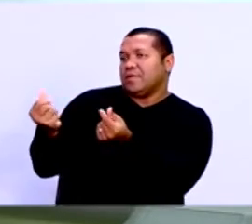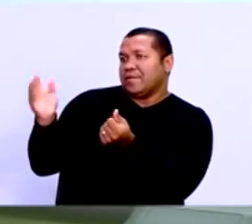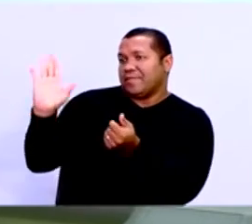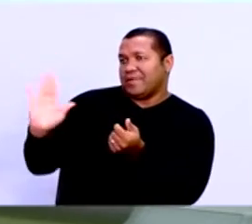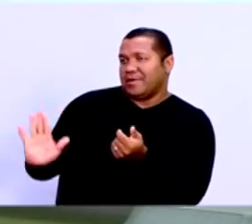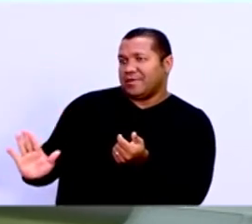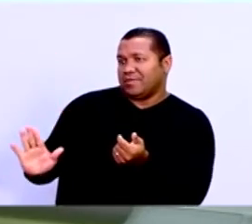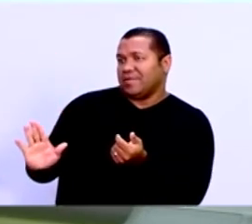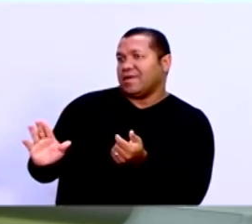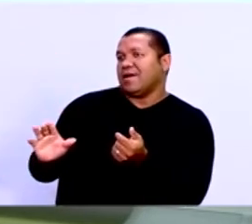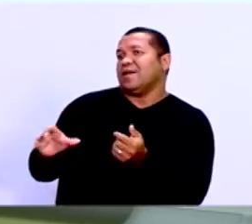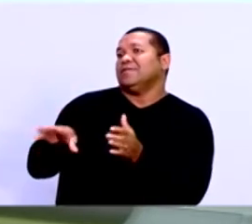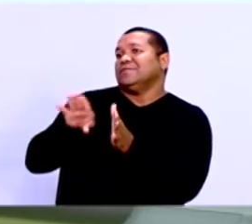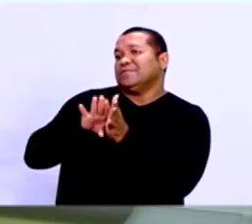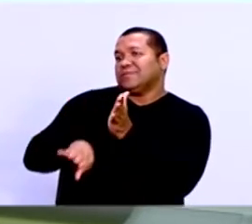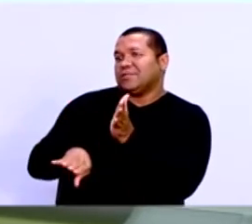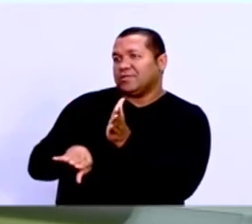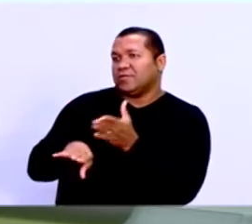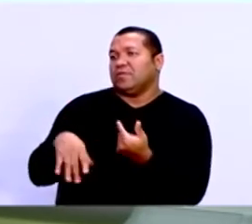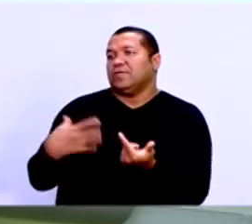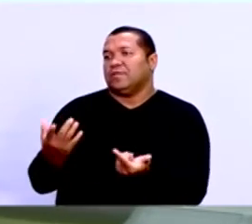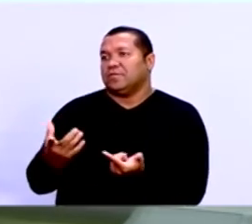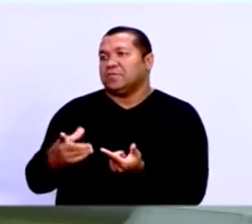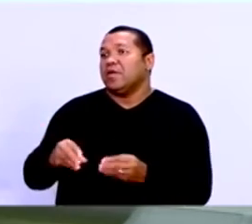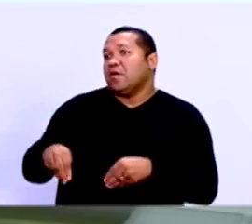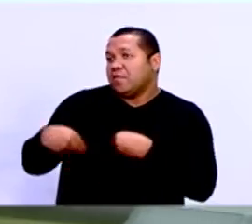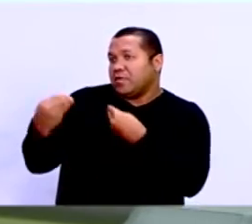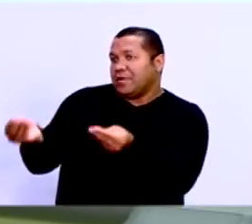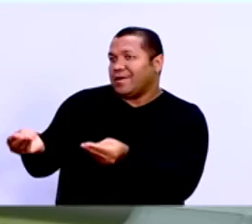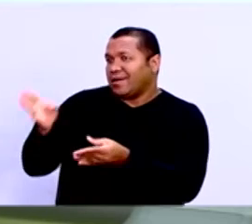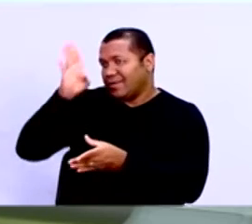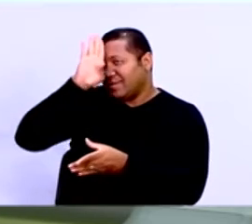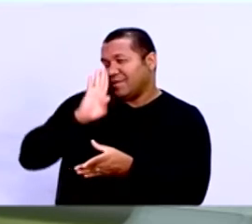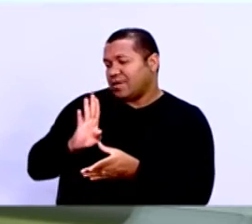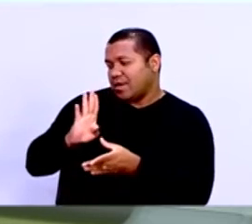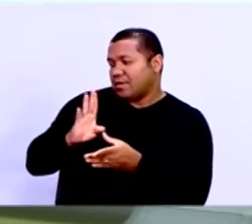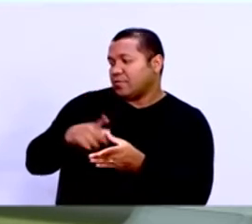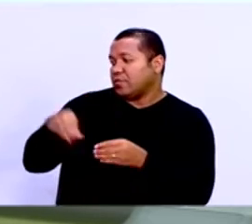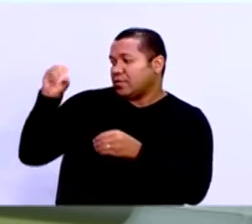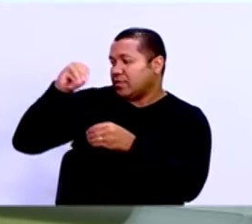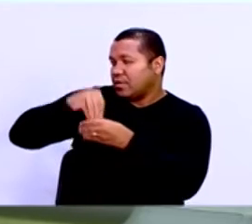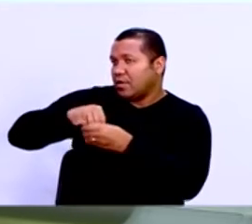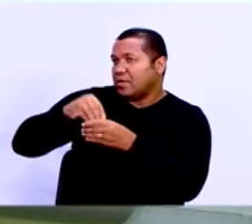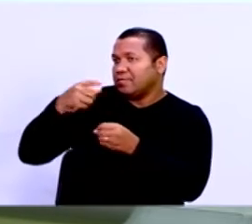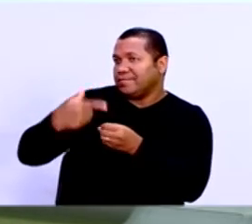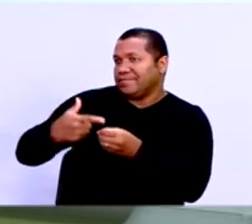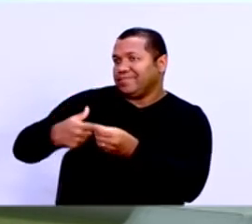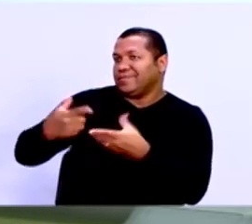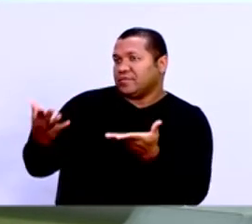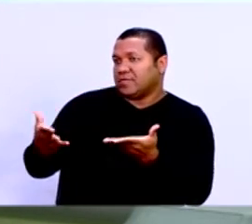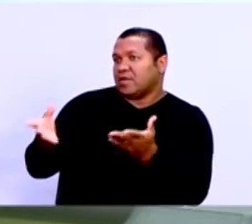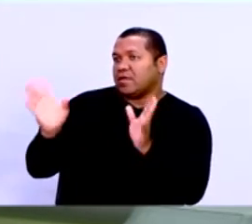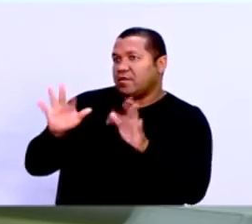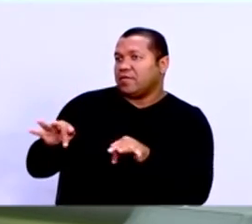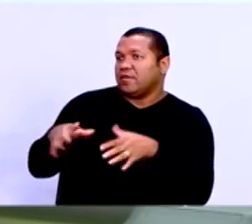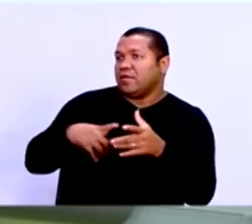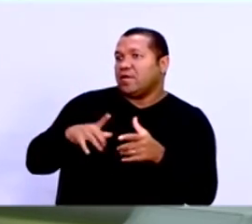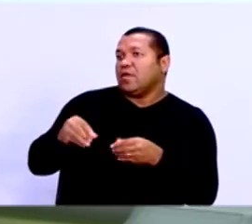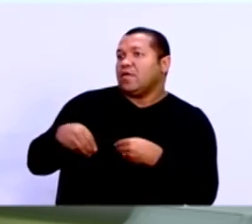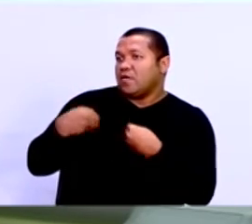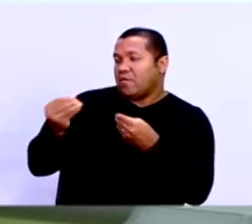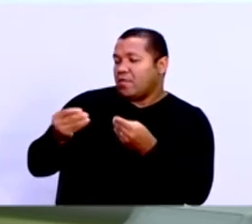oferecer descontos eu vou oferecer entrega grátis se for dentro da cidade enfim ele